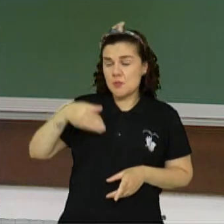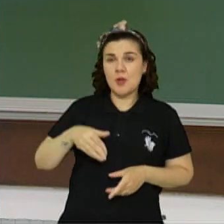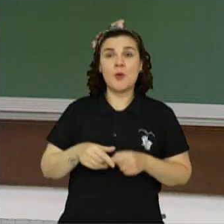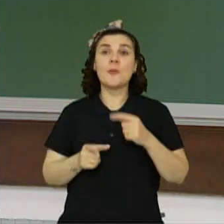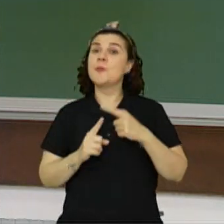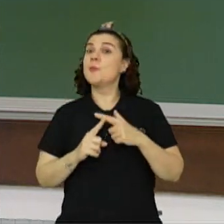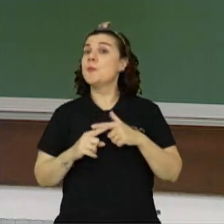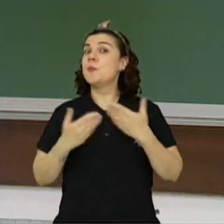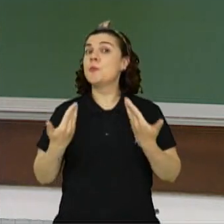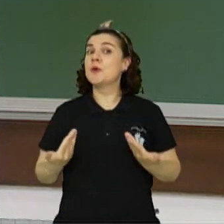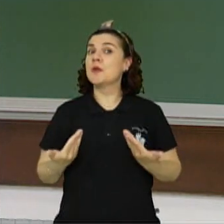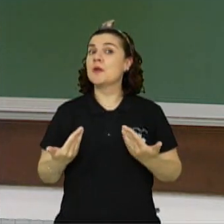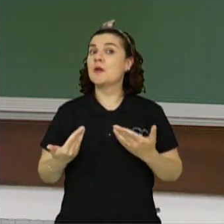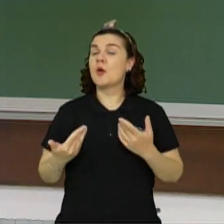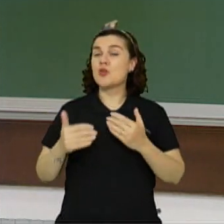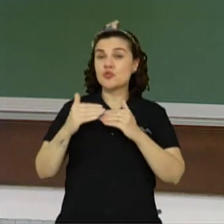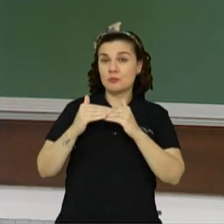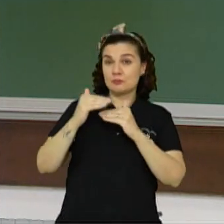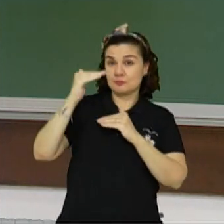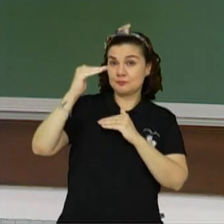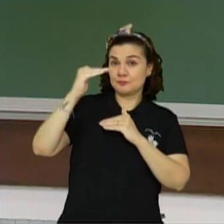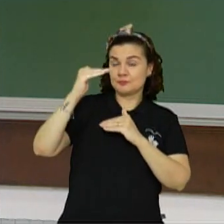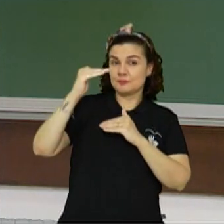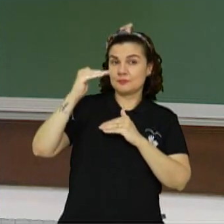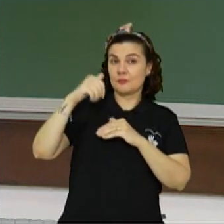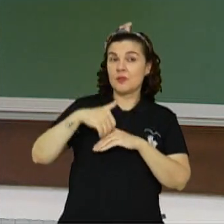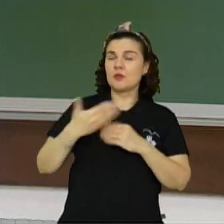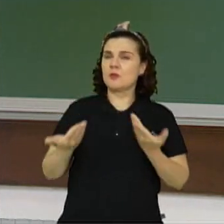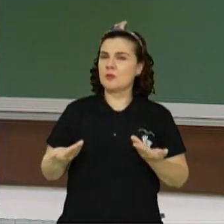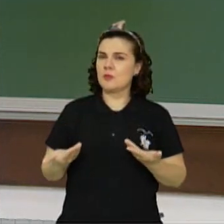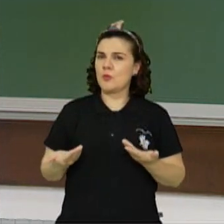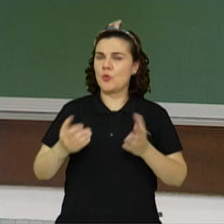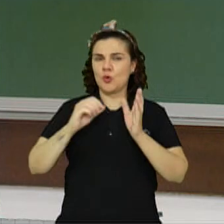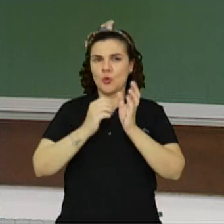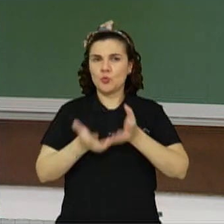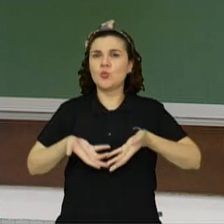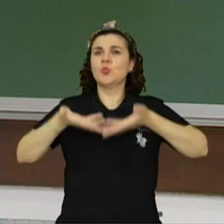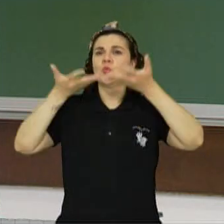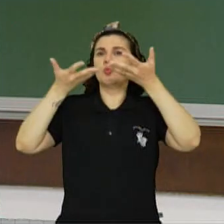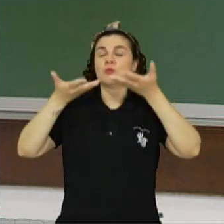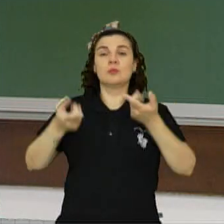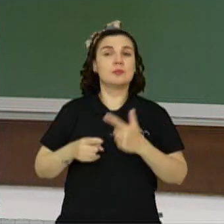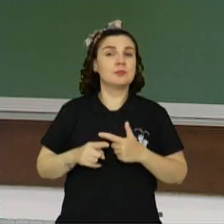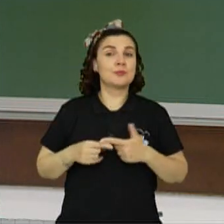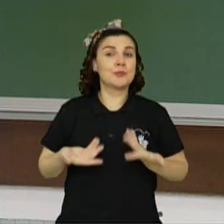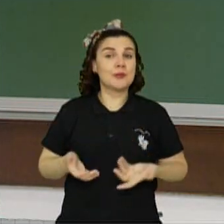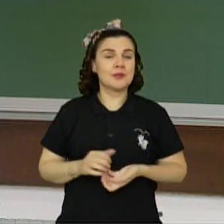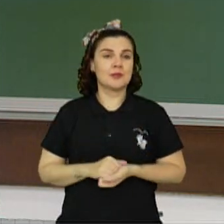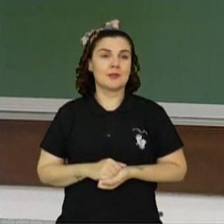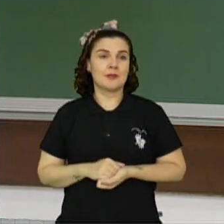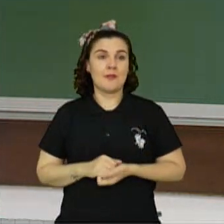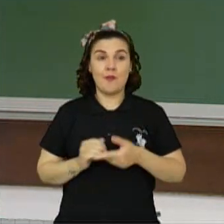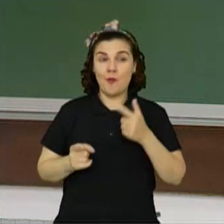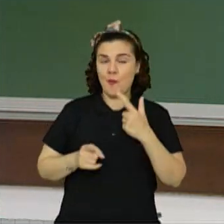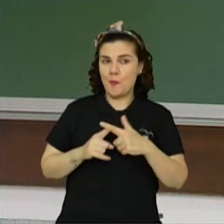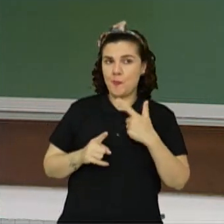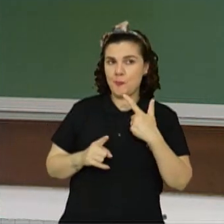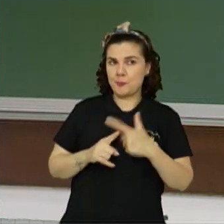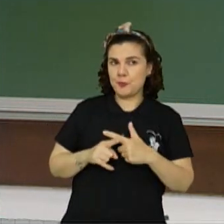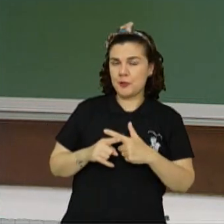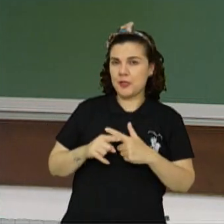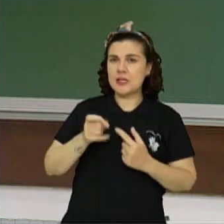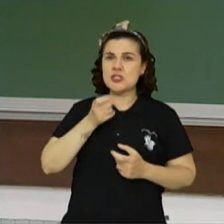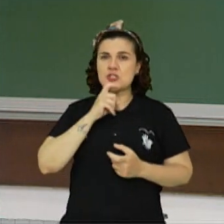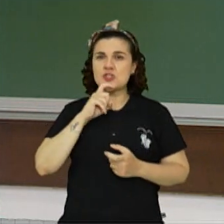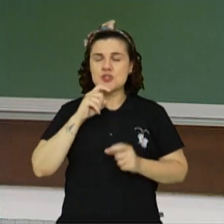é que só parte do iceberg fica acima da água e não o corpo inteiro dele? Por que a pedra de gelo fica uma